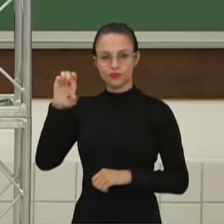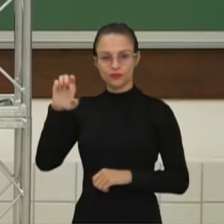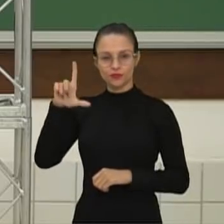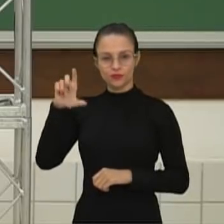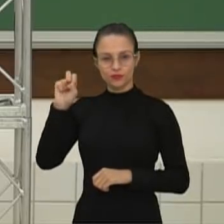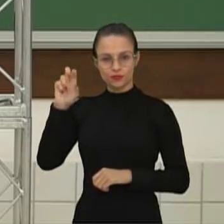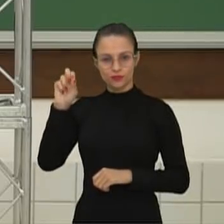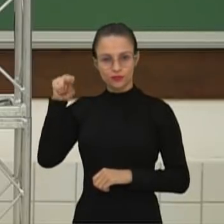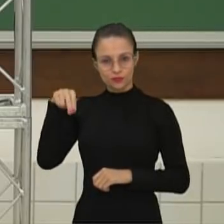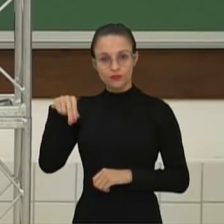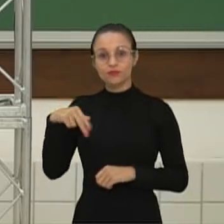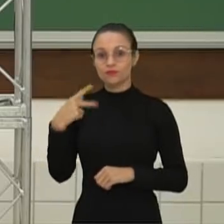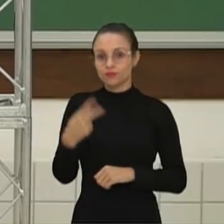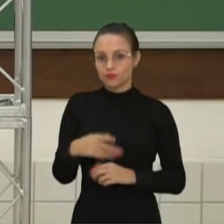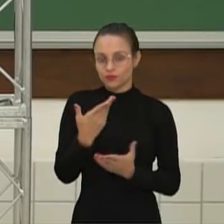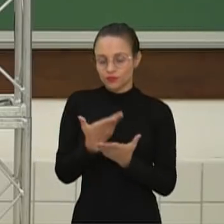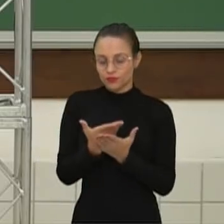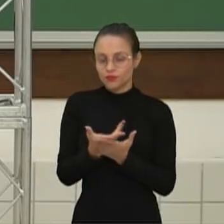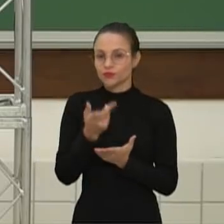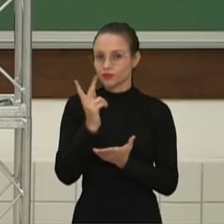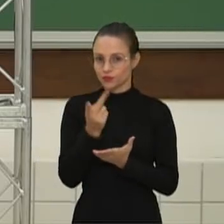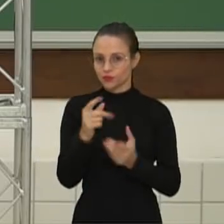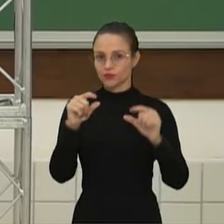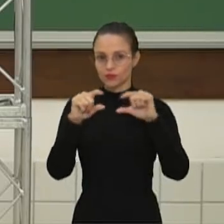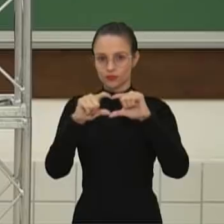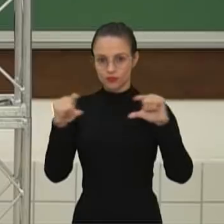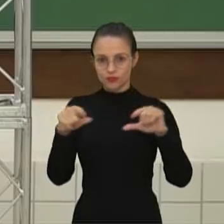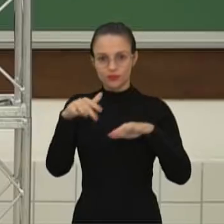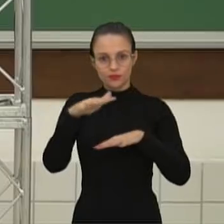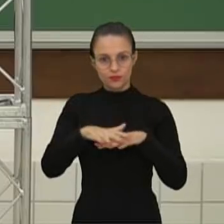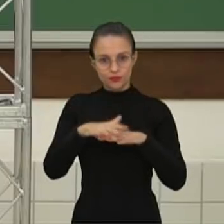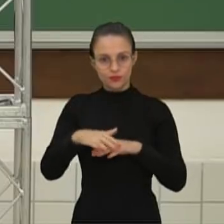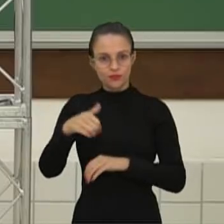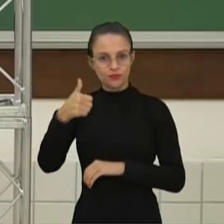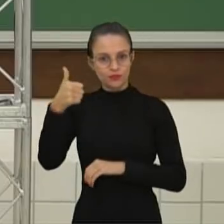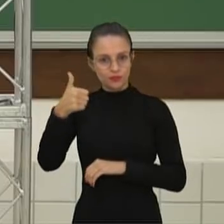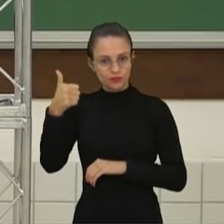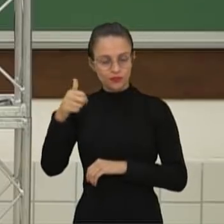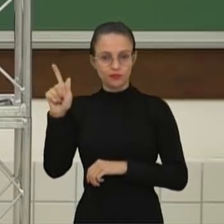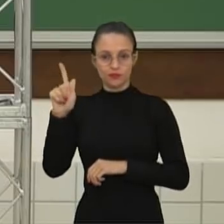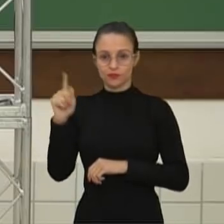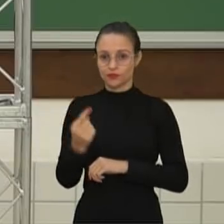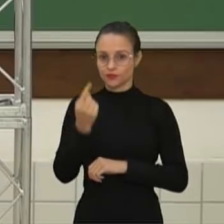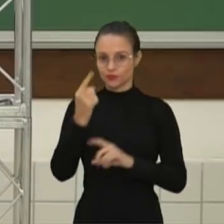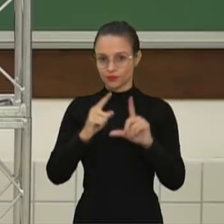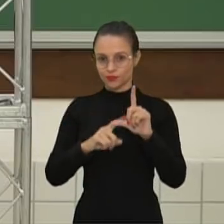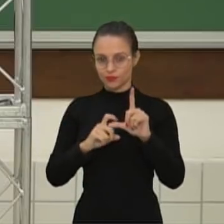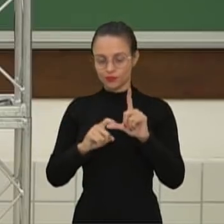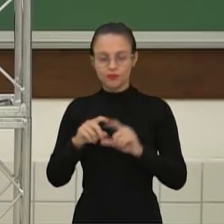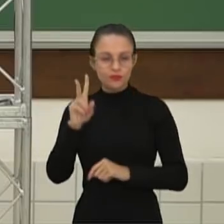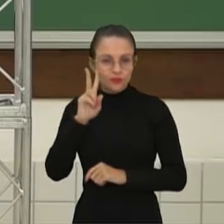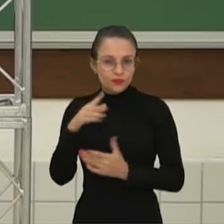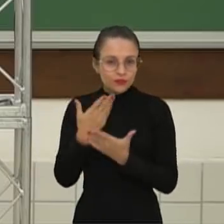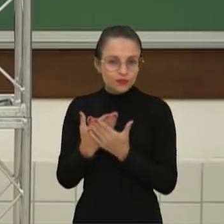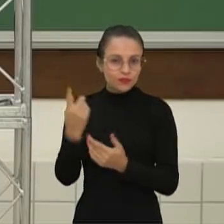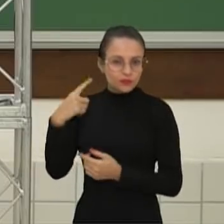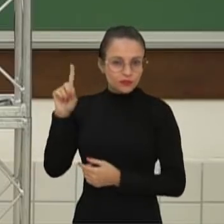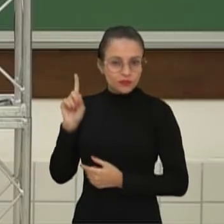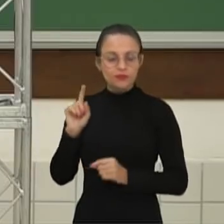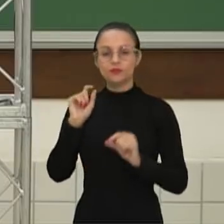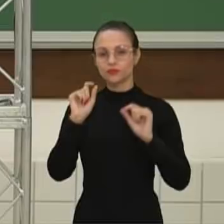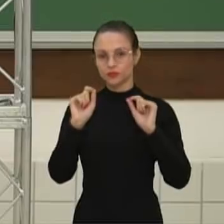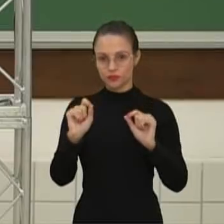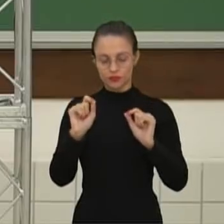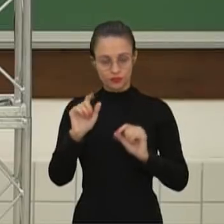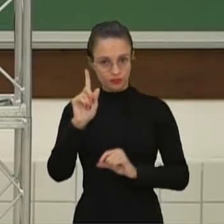vamos continuar vendo a equação do primeiro grau com uma incógnita, tá bom? Lembra o que foi visto na aula anterior? Bom,